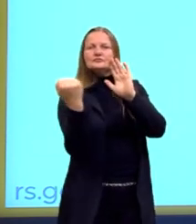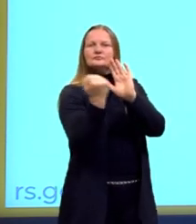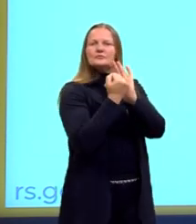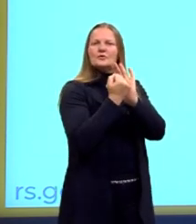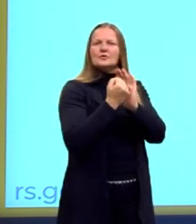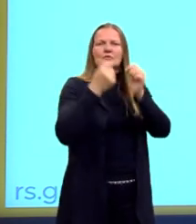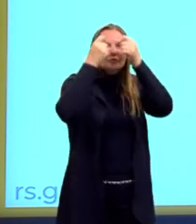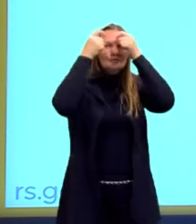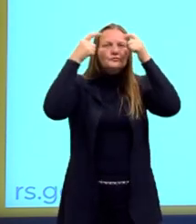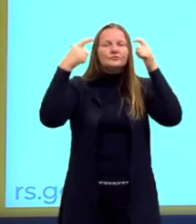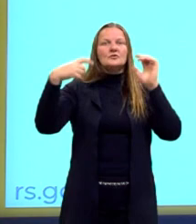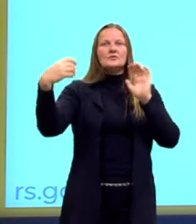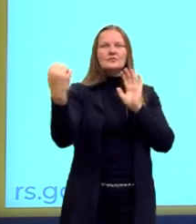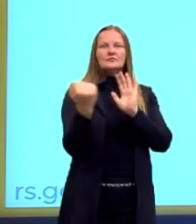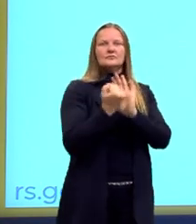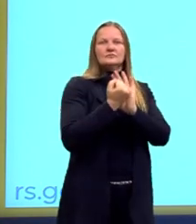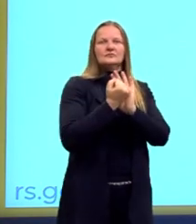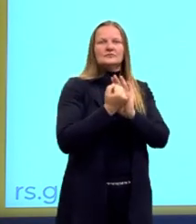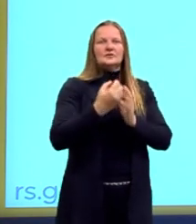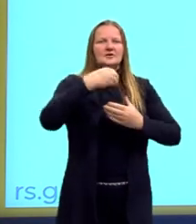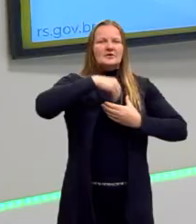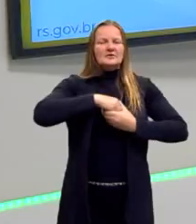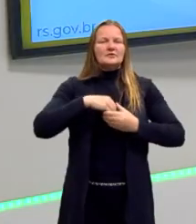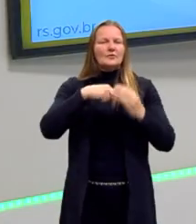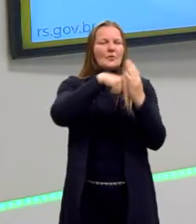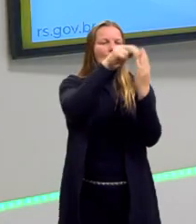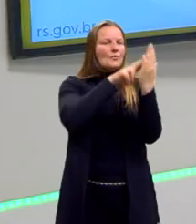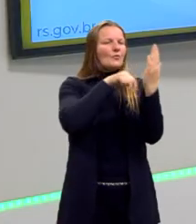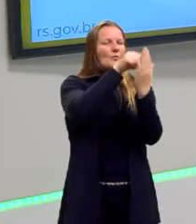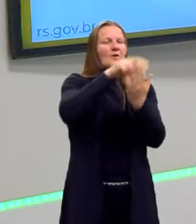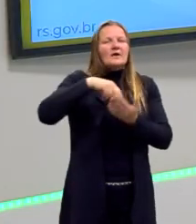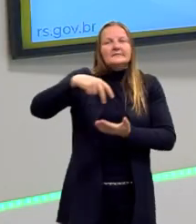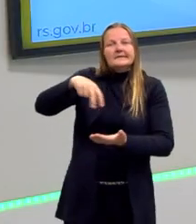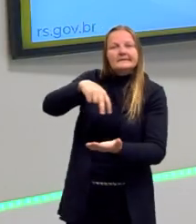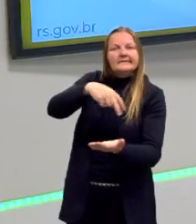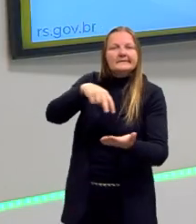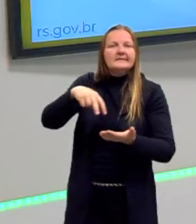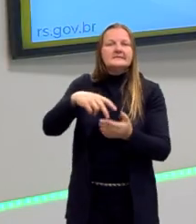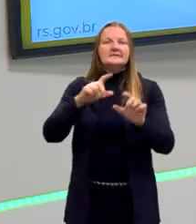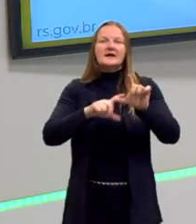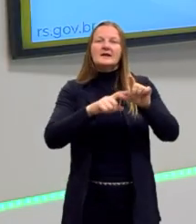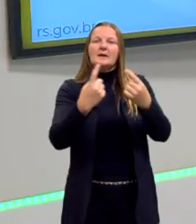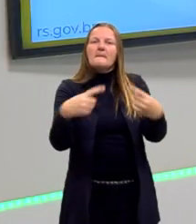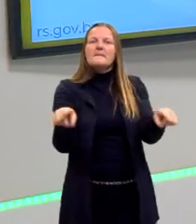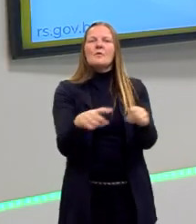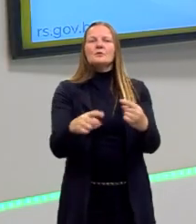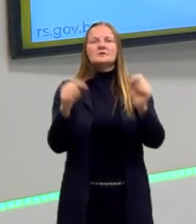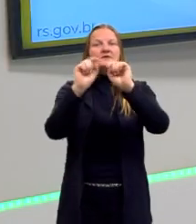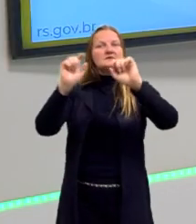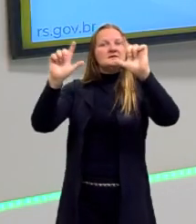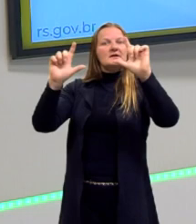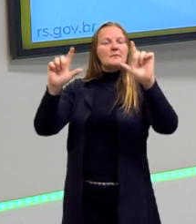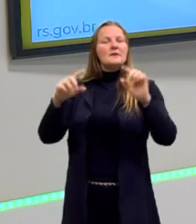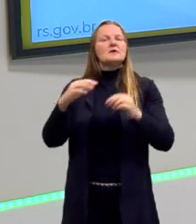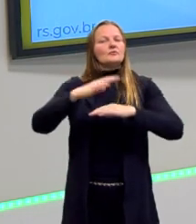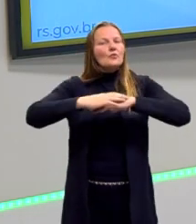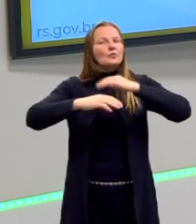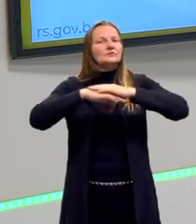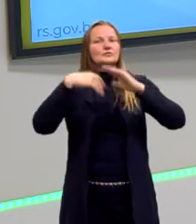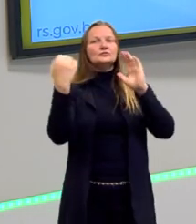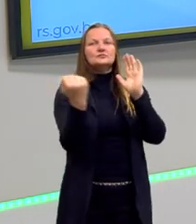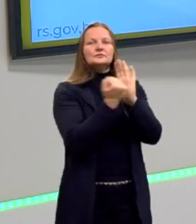desse conhecimento por exemplo num quadro numa dança numa letra de uma música no cinema é uma construção